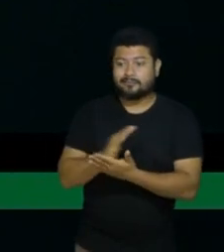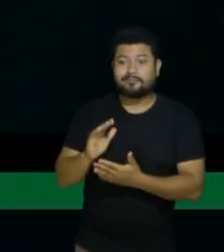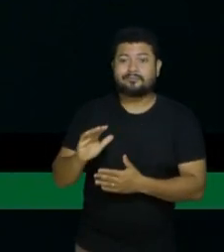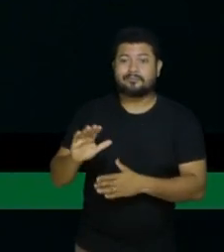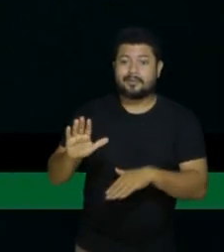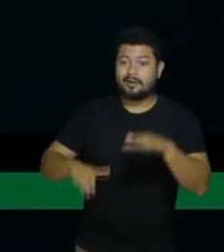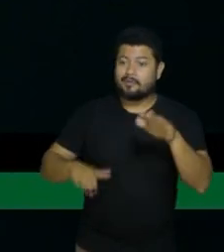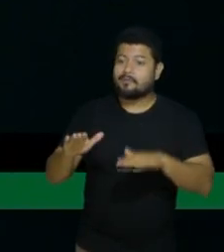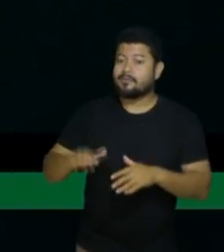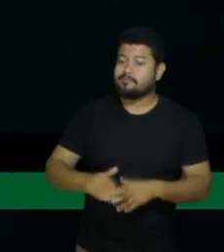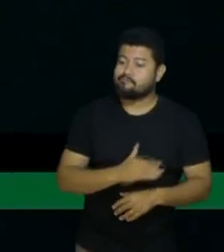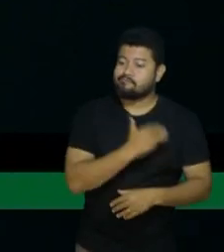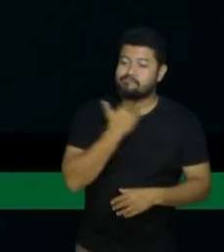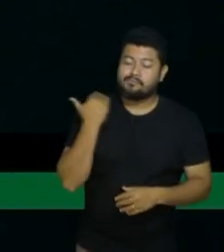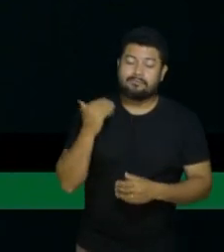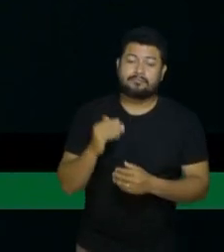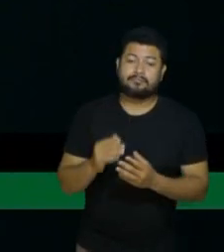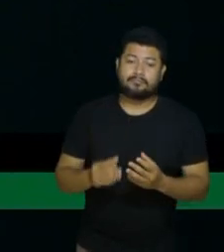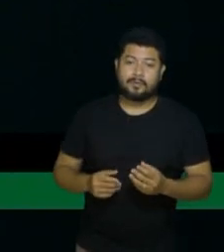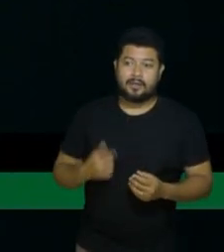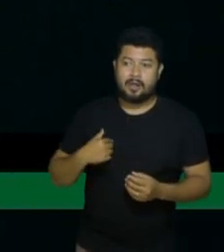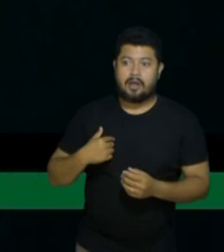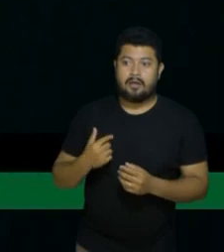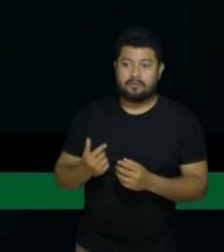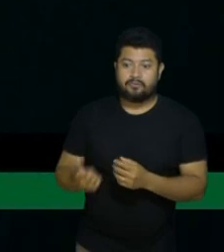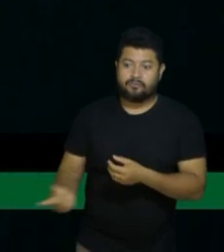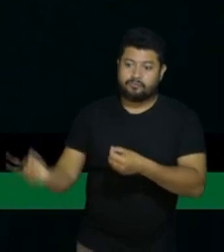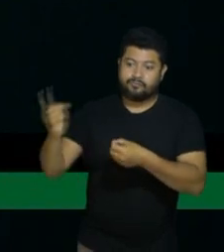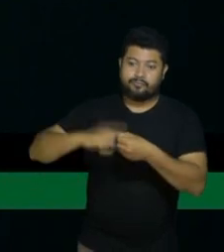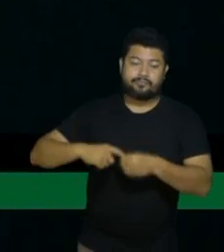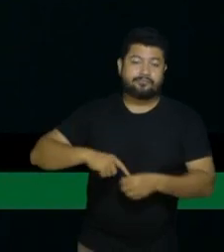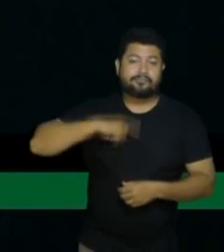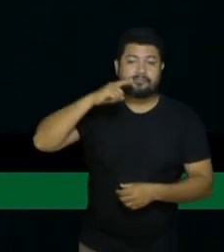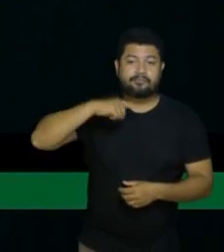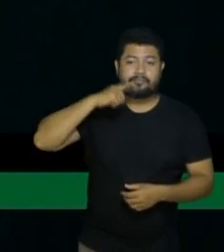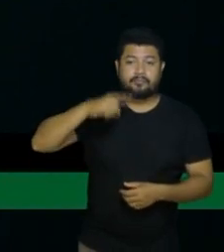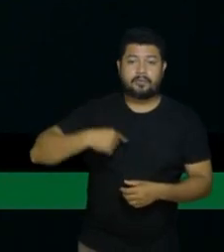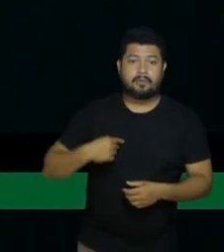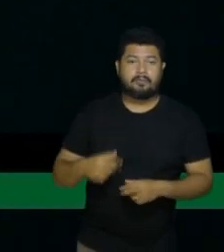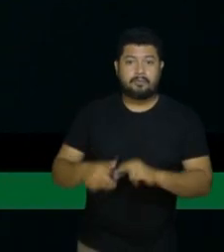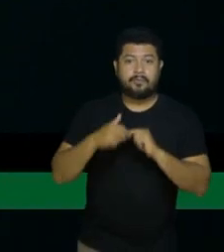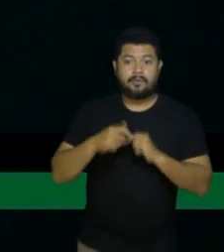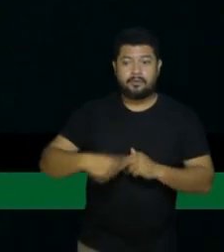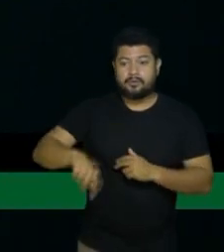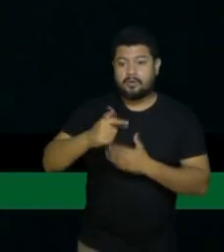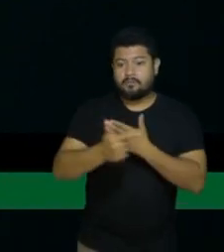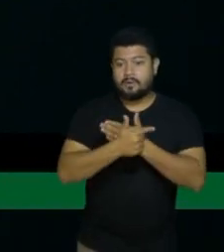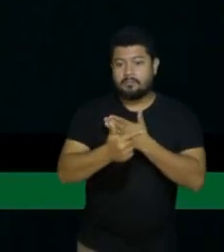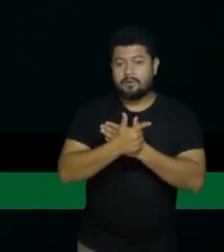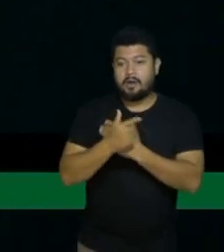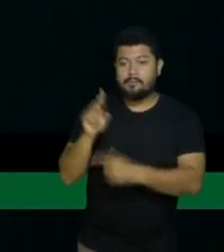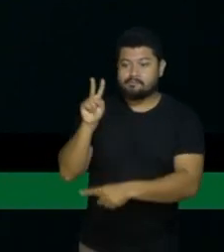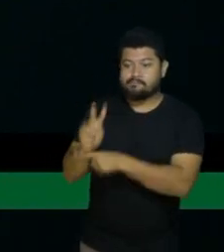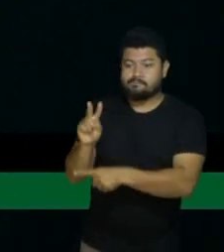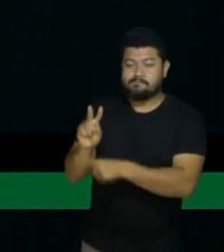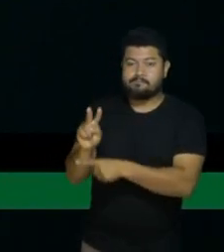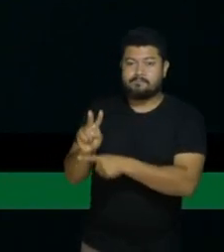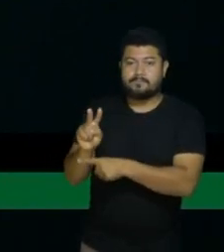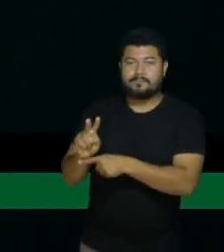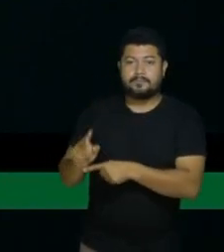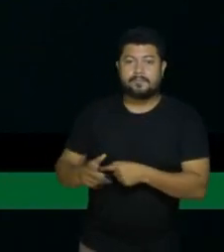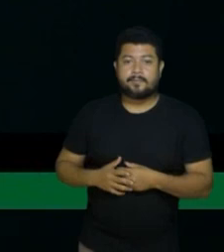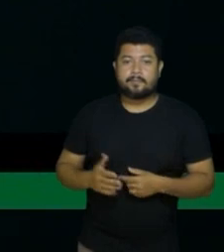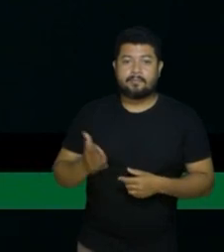as vidas das pessoas que nós temos o dever de proteger quando o prefeito de Jaraguá do